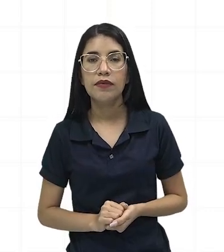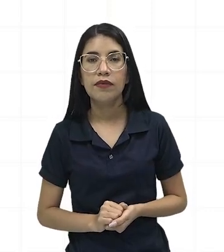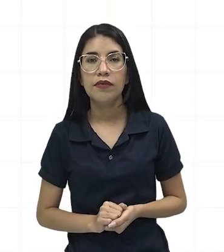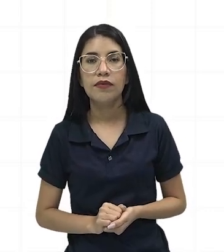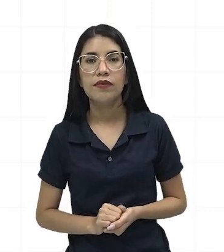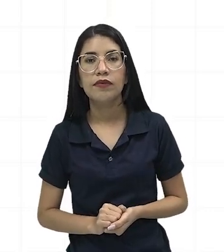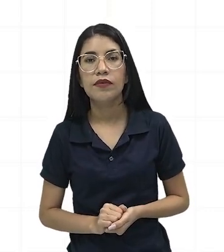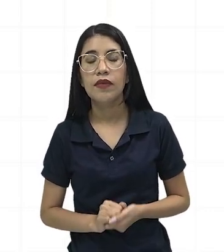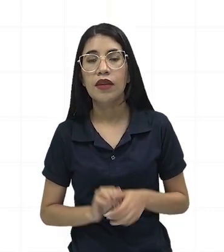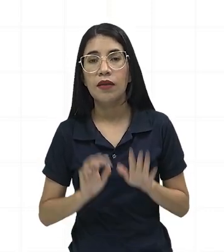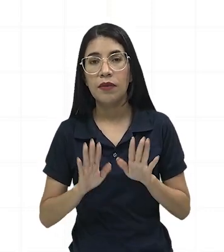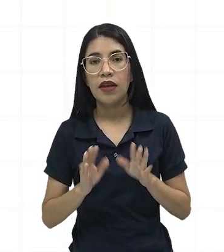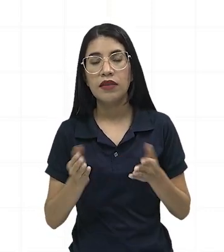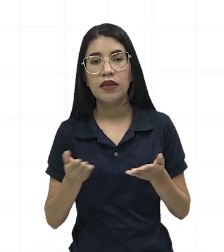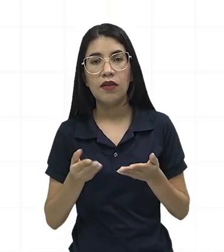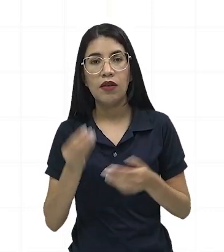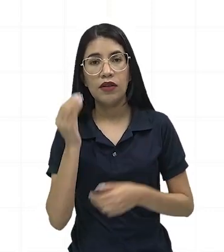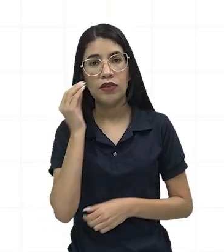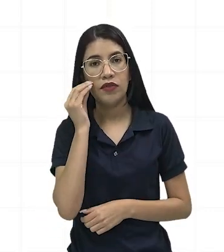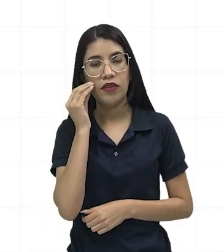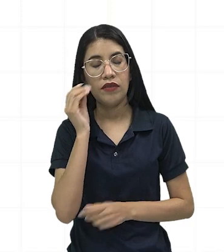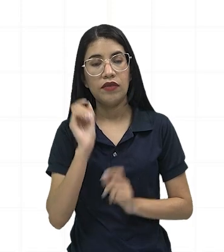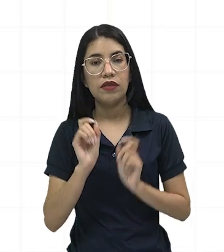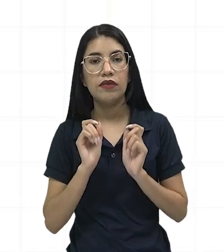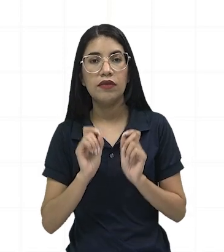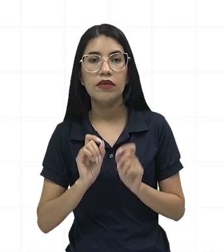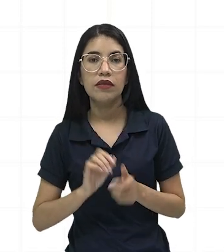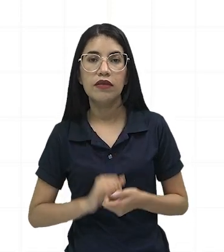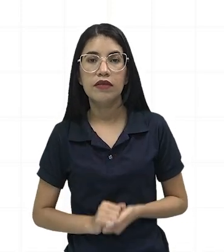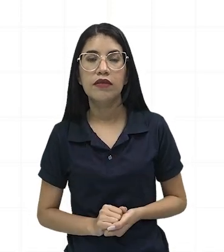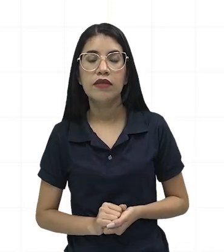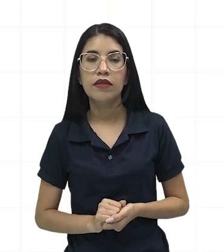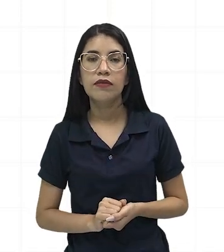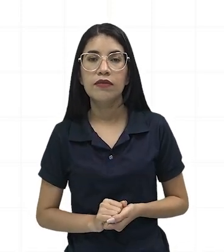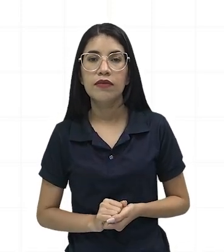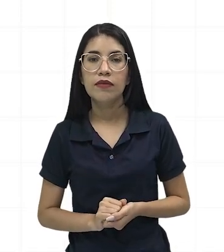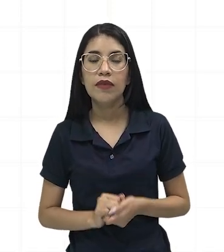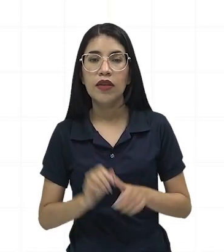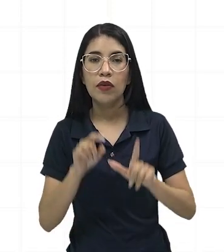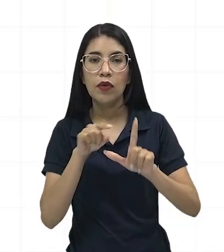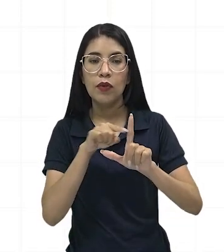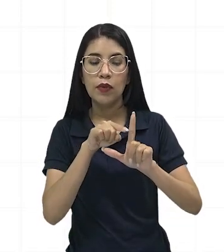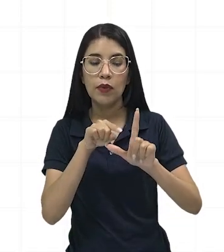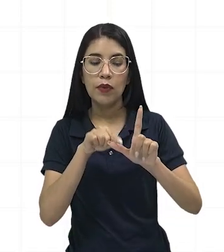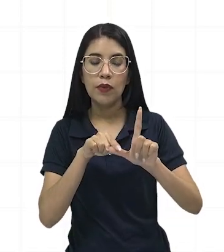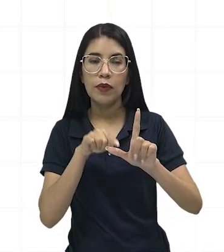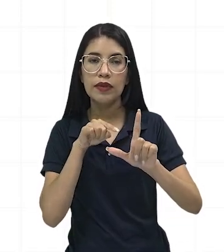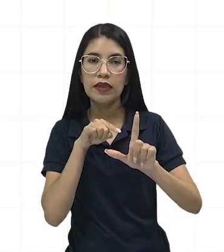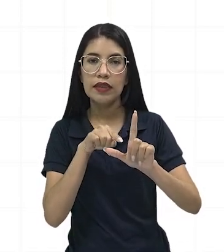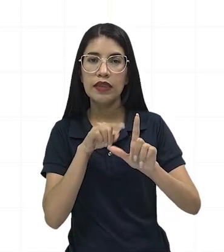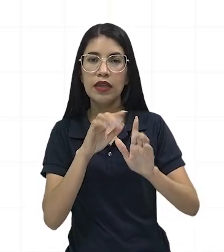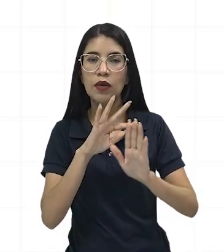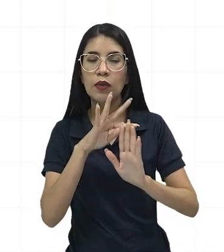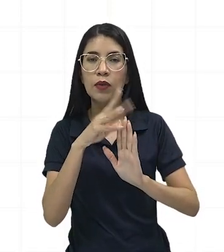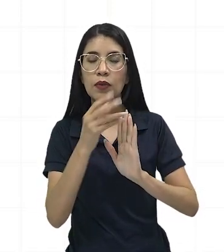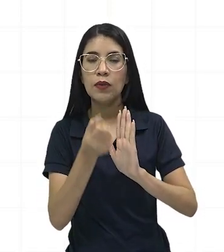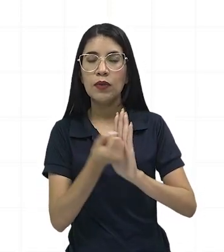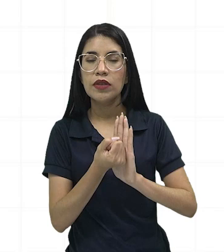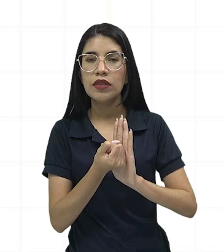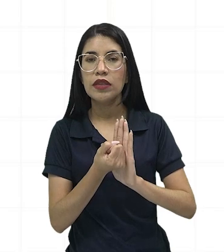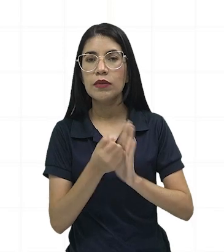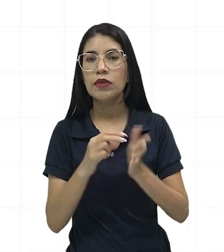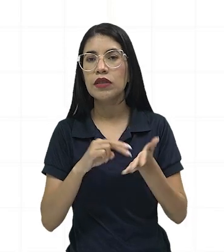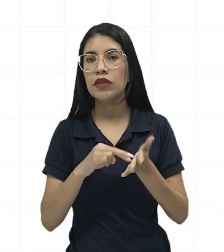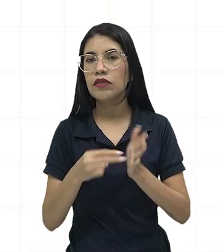agora, né, vamos aqui pensar, ó, o que significa esse símbolo, tá? Por